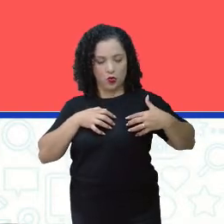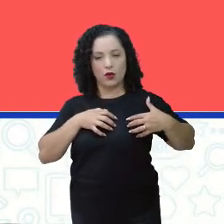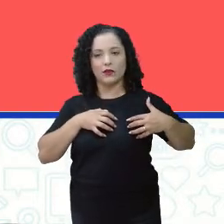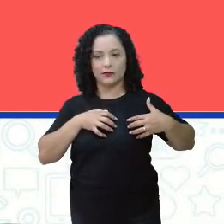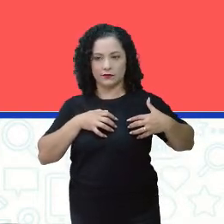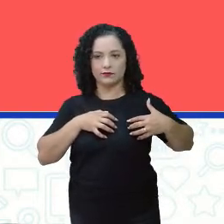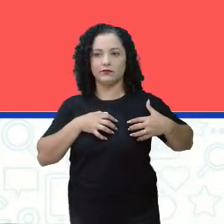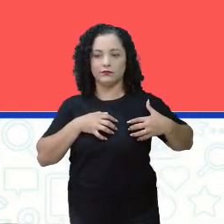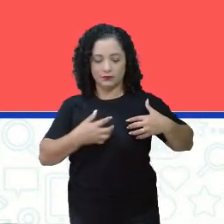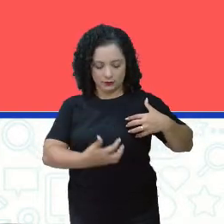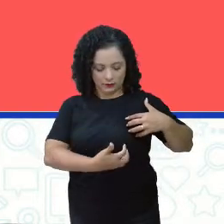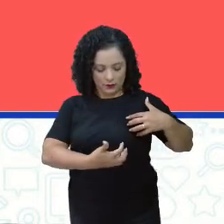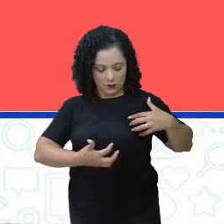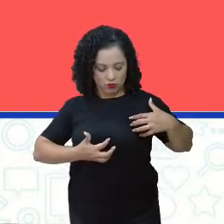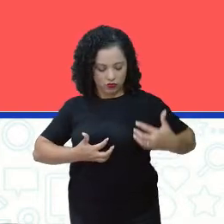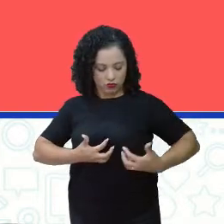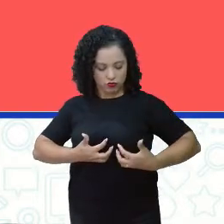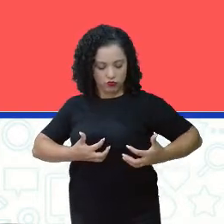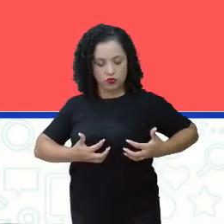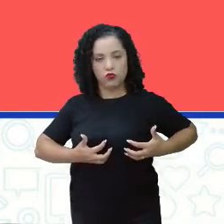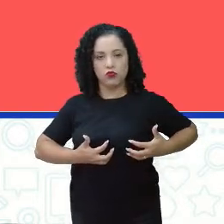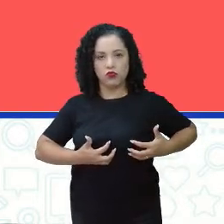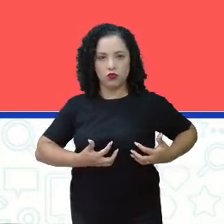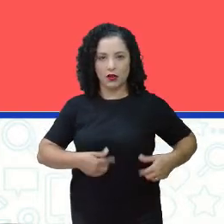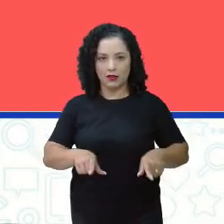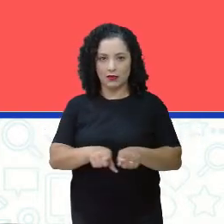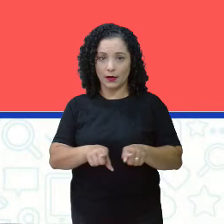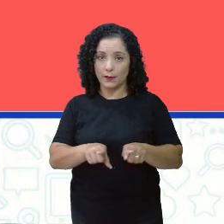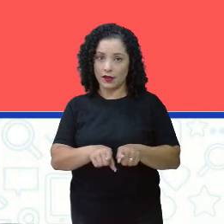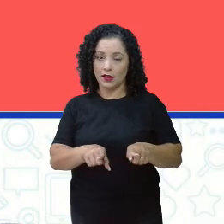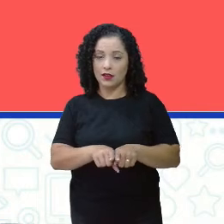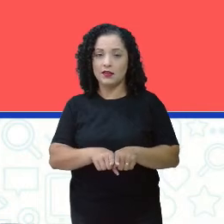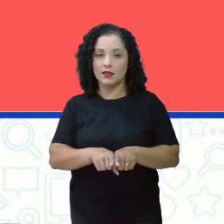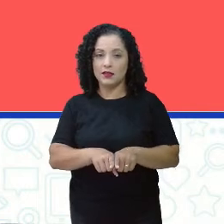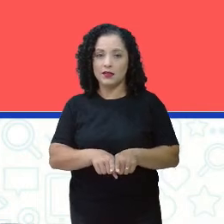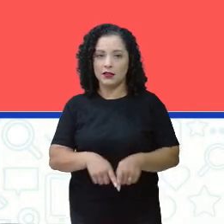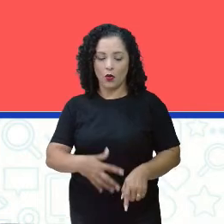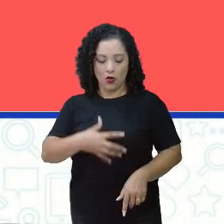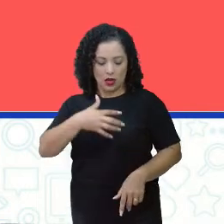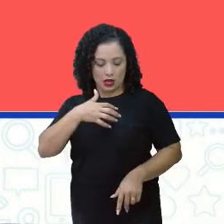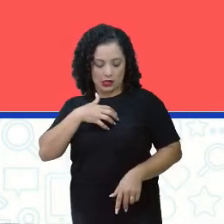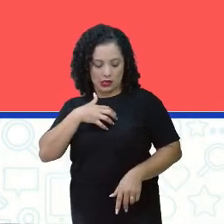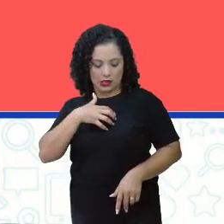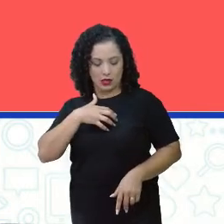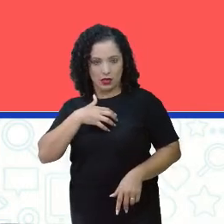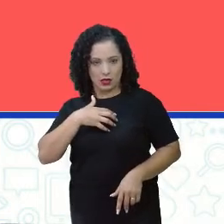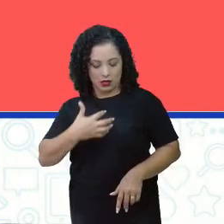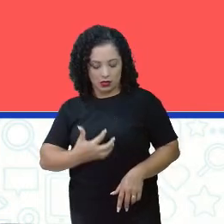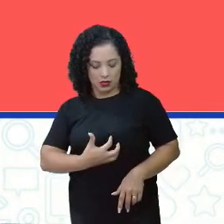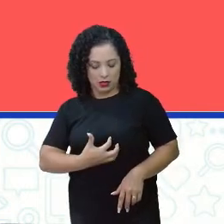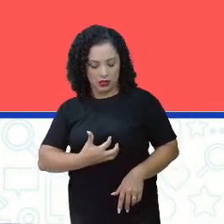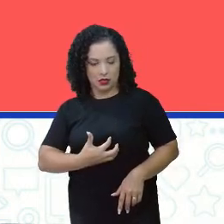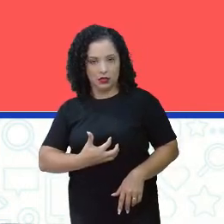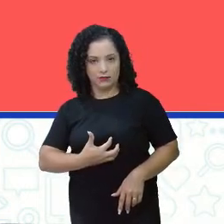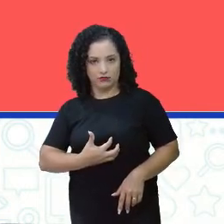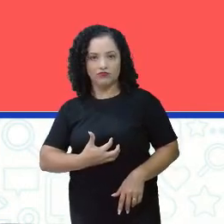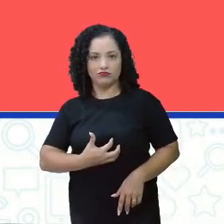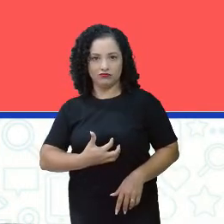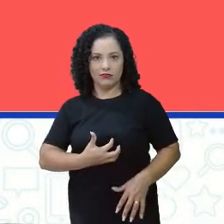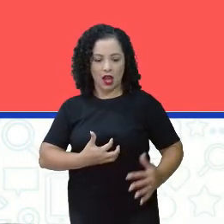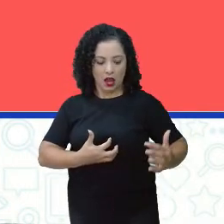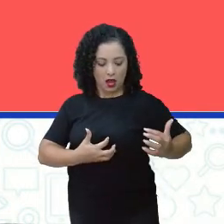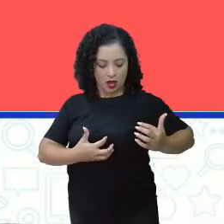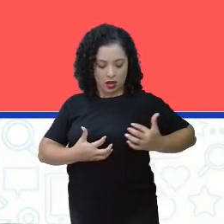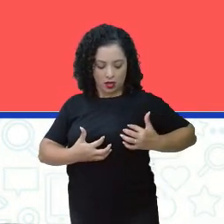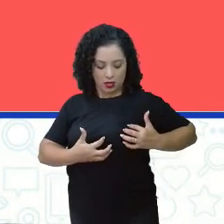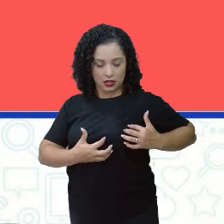continua. Então, o átrio direito se comunica apenas com o ventrículo direito. E o átrio esquerdo apenas